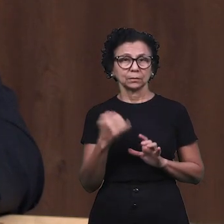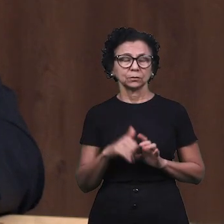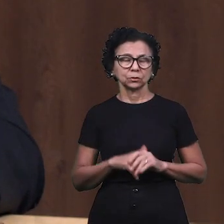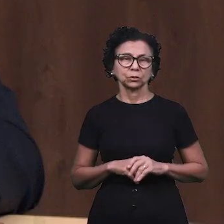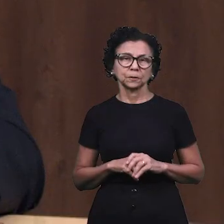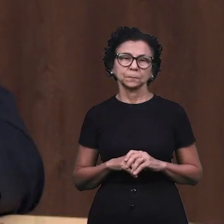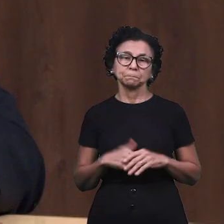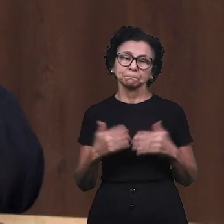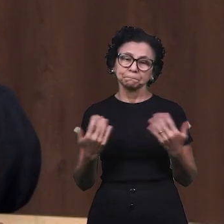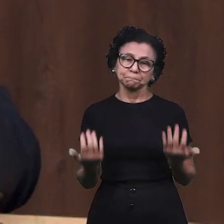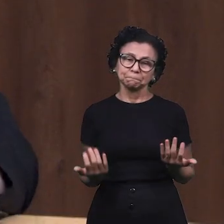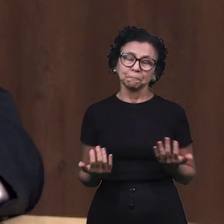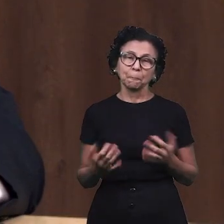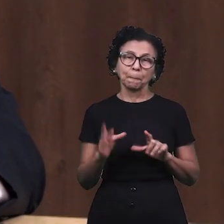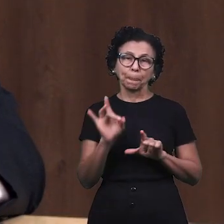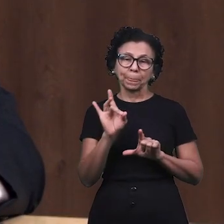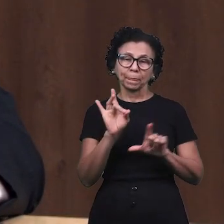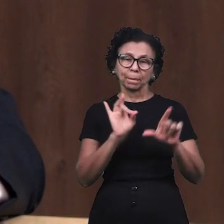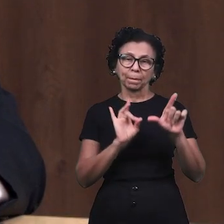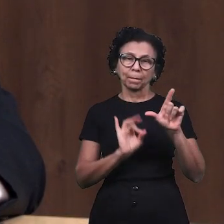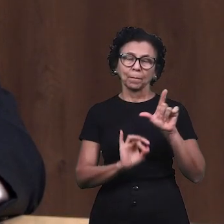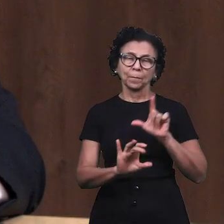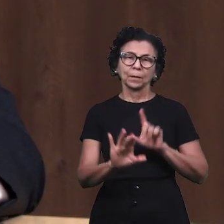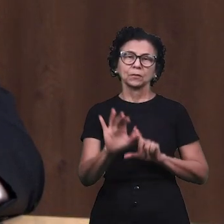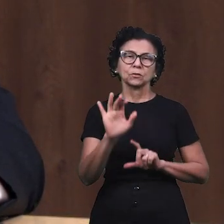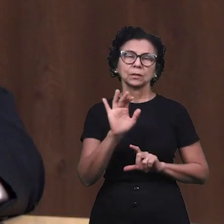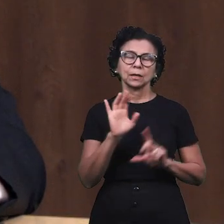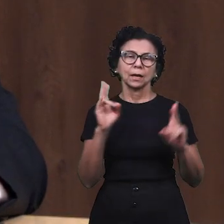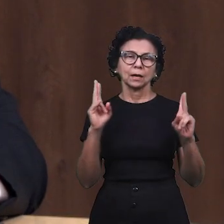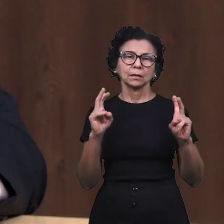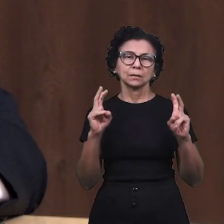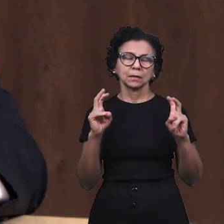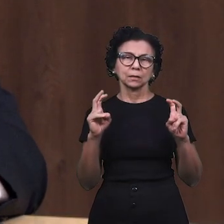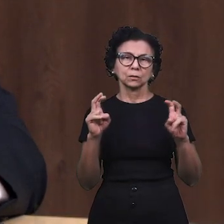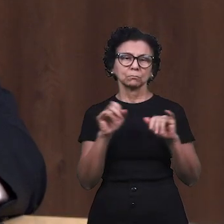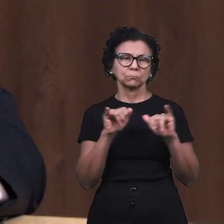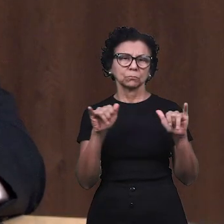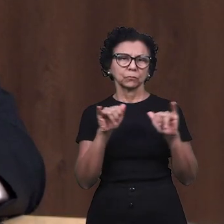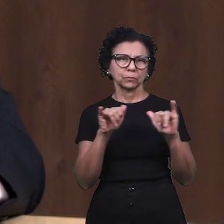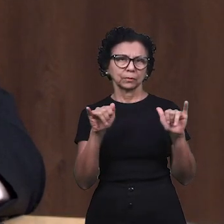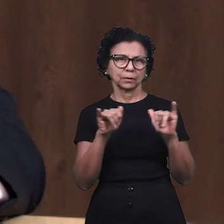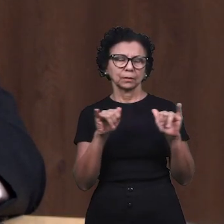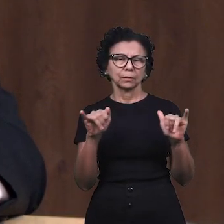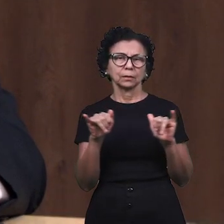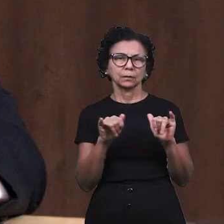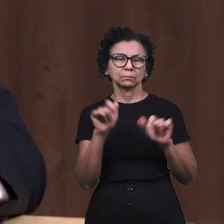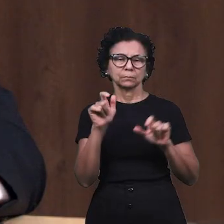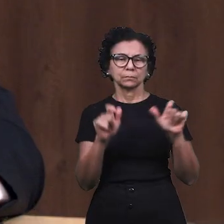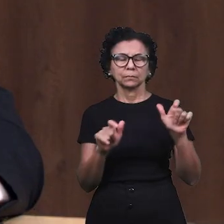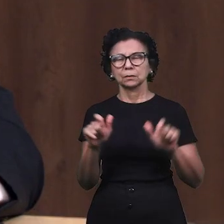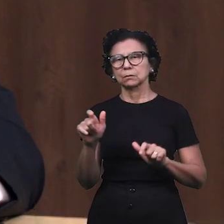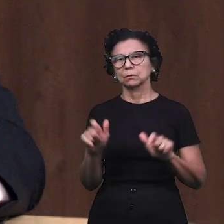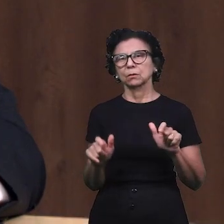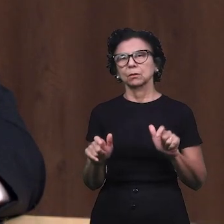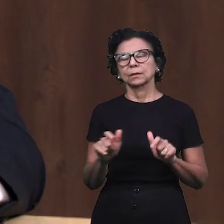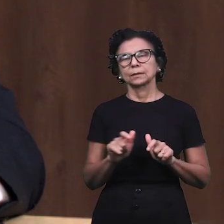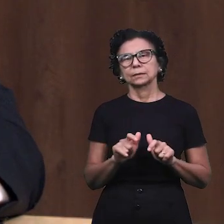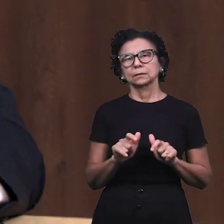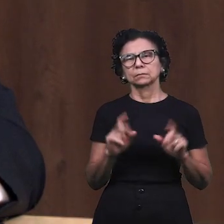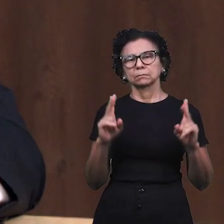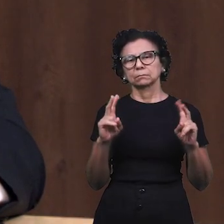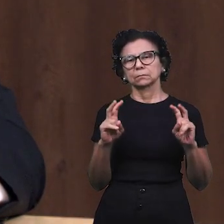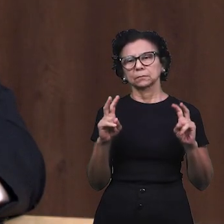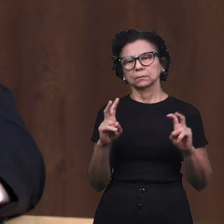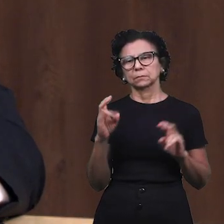nós. E compartilhar, para que esse assunto possa ser mais divulgado para as pessoas, esse assunto que é